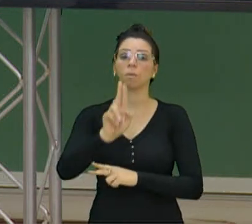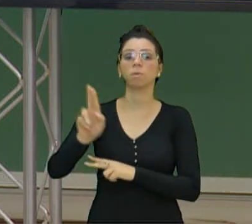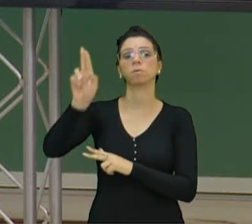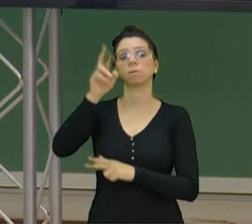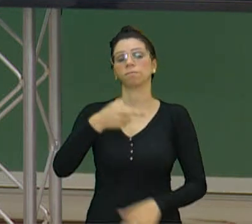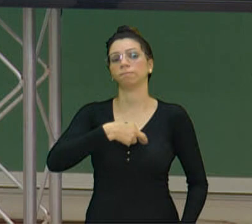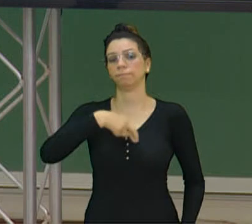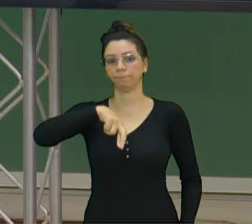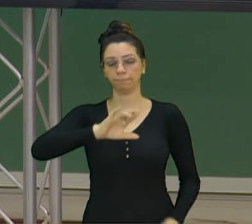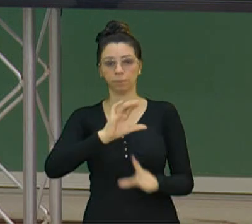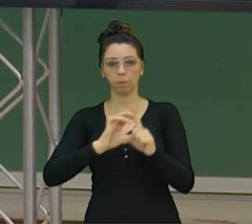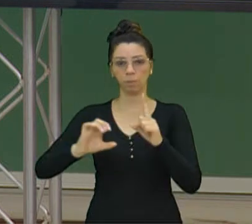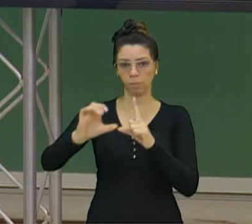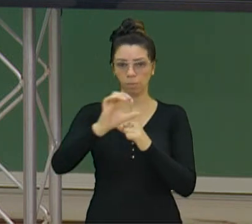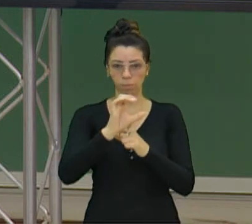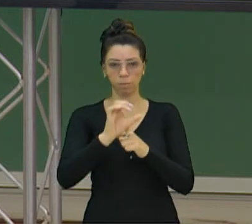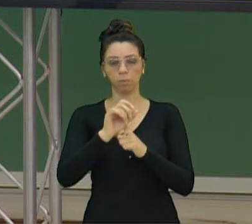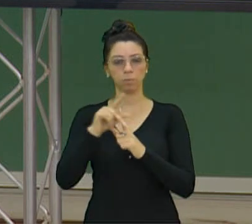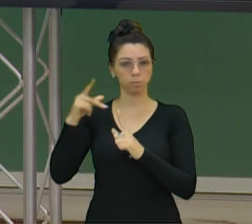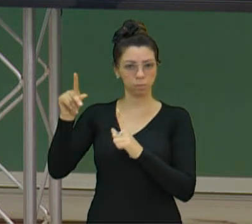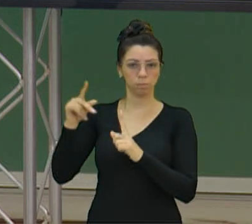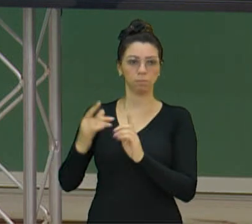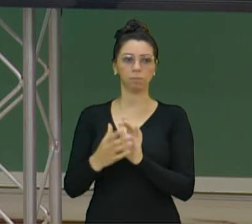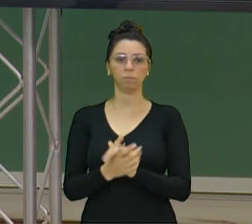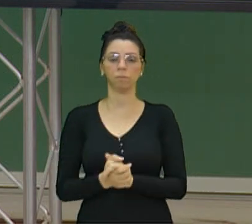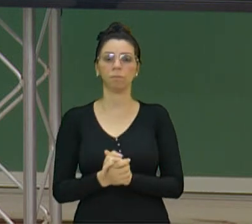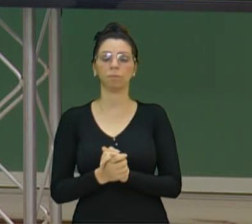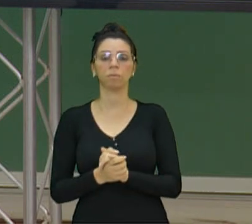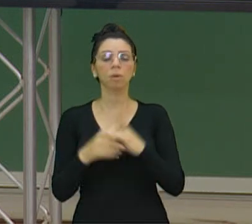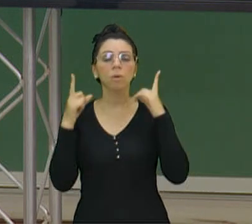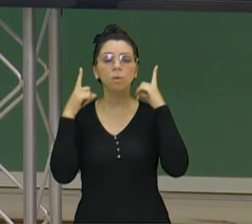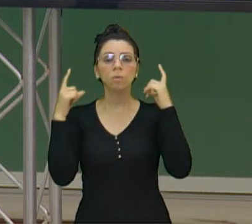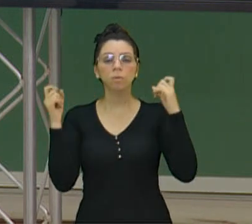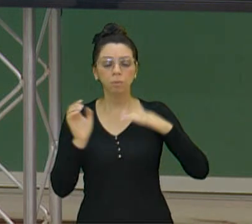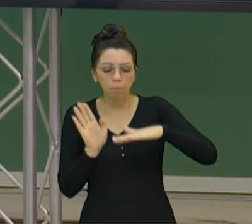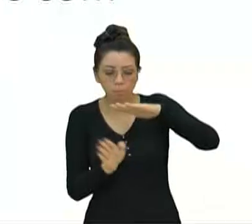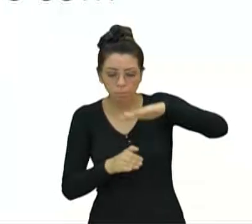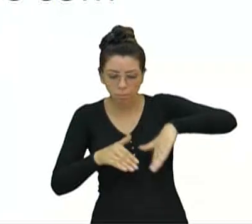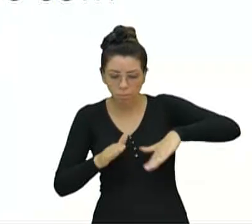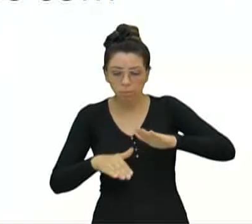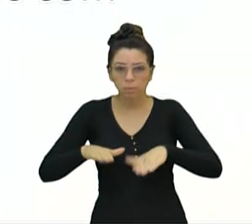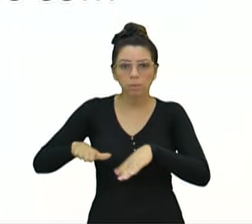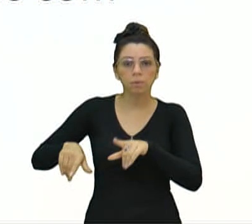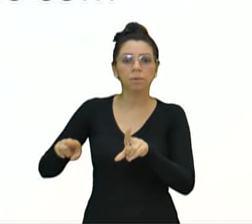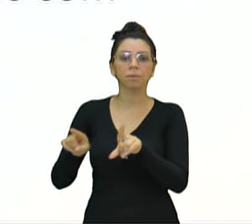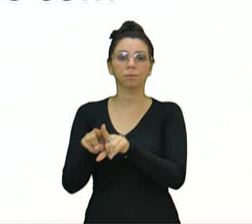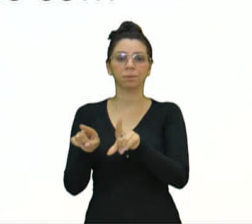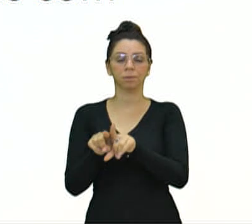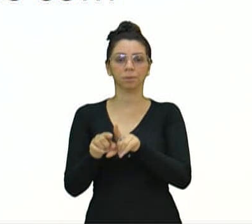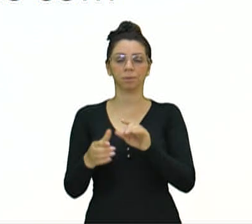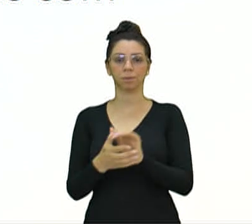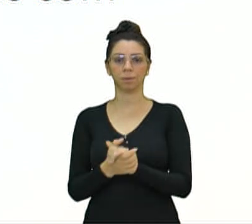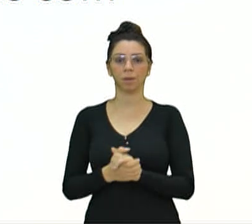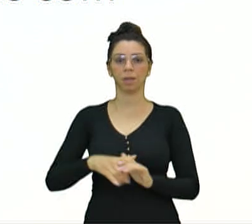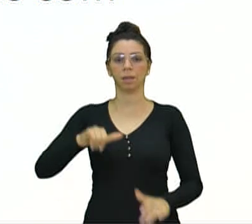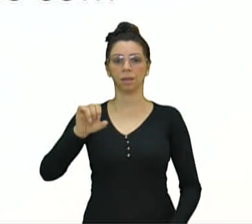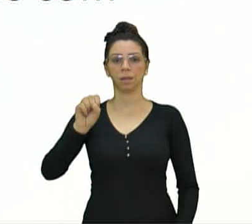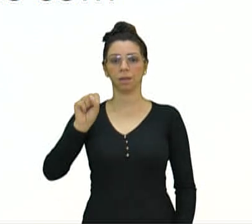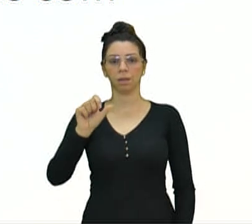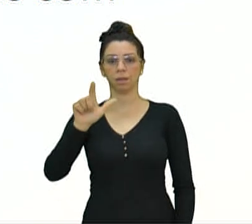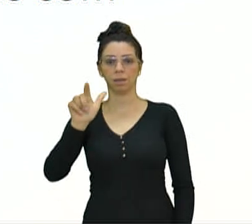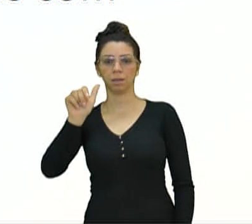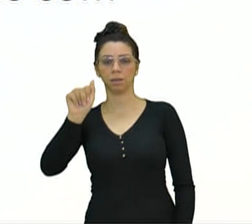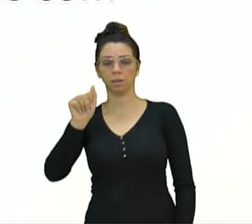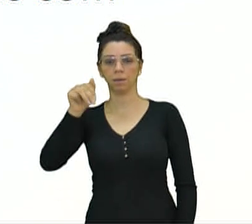manifestações religiosas. O som dos tambores embala também o islamismo. Em certas cerimônias,